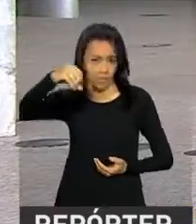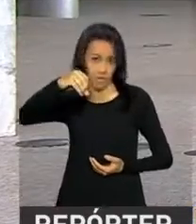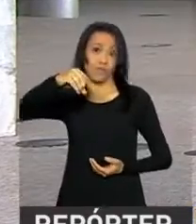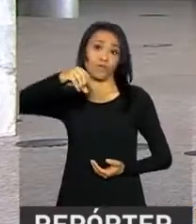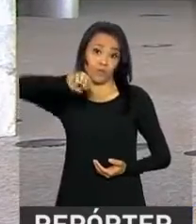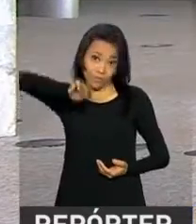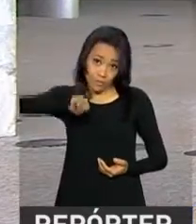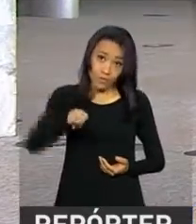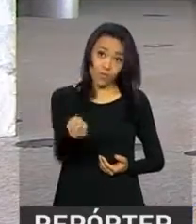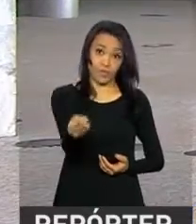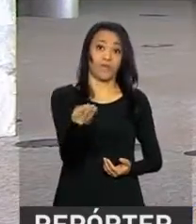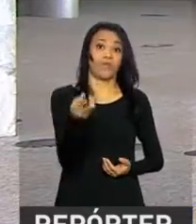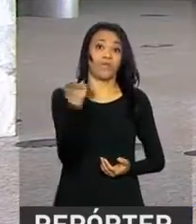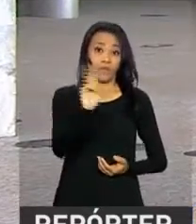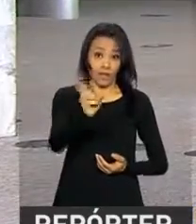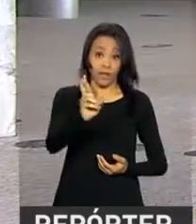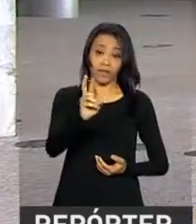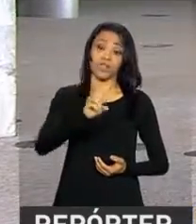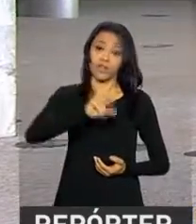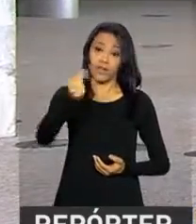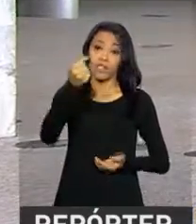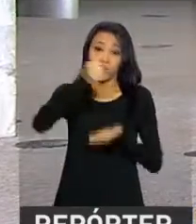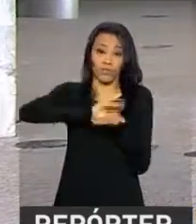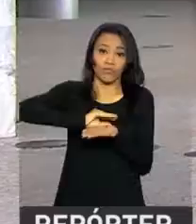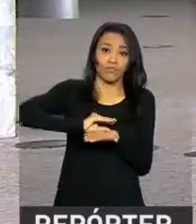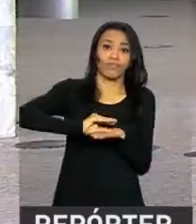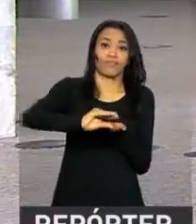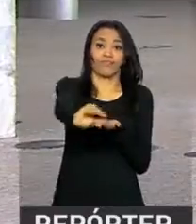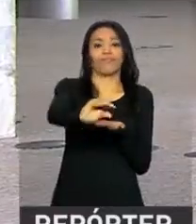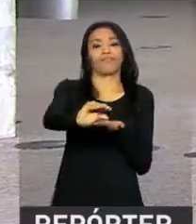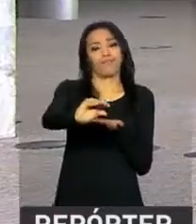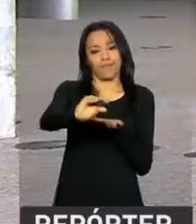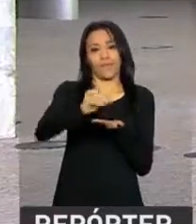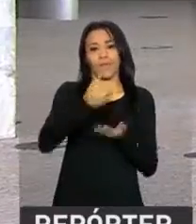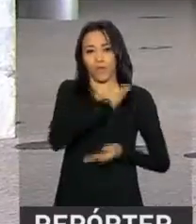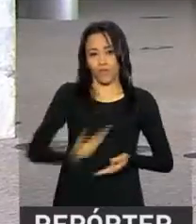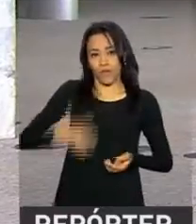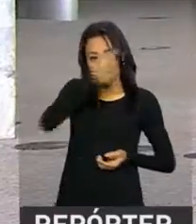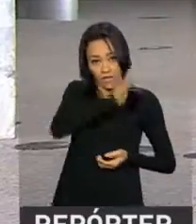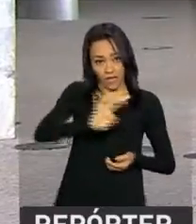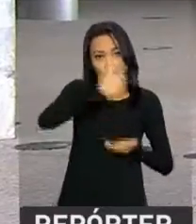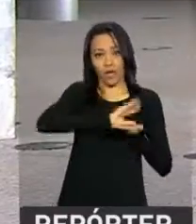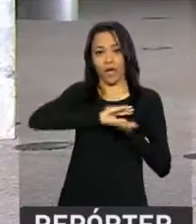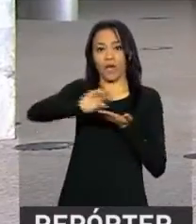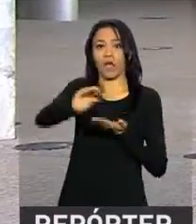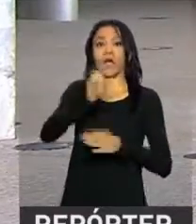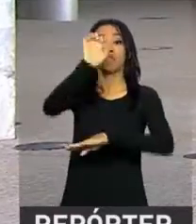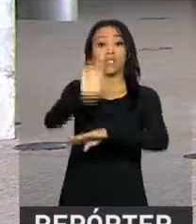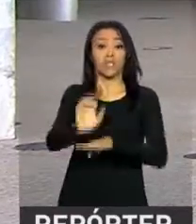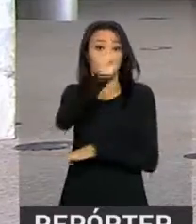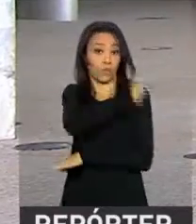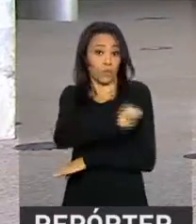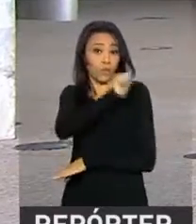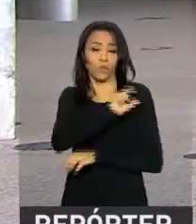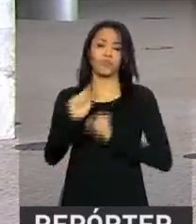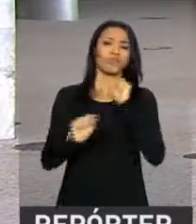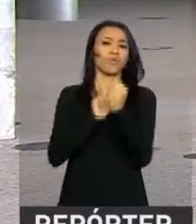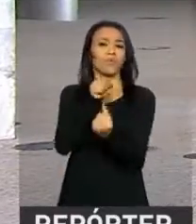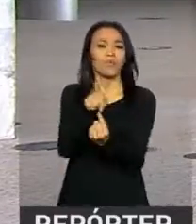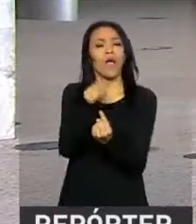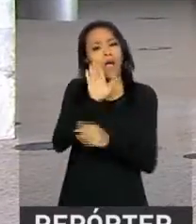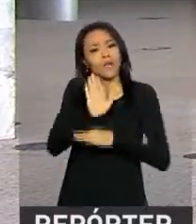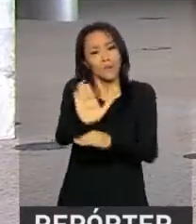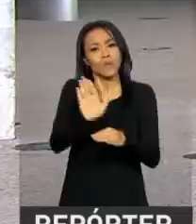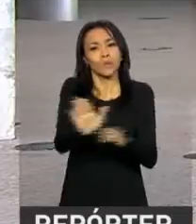ser mais preciso, que vão ser liberados aí, transferidos pela União ao Estado do Rio de Janeiro para ajudar nas despesas